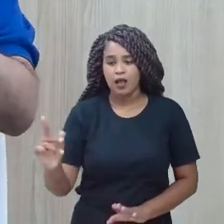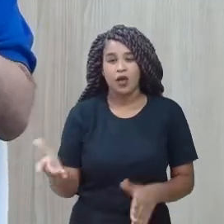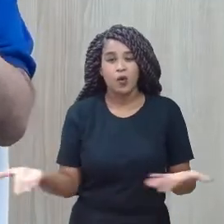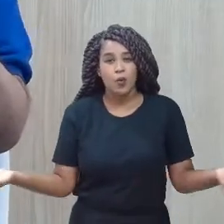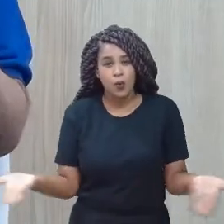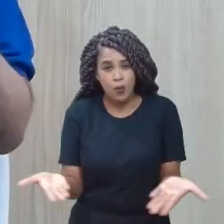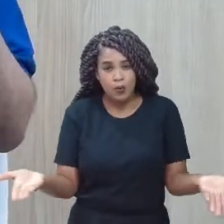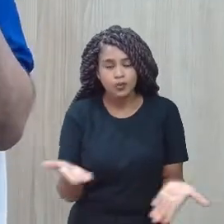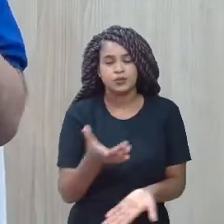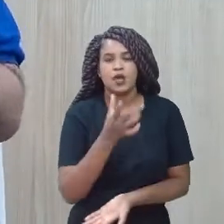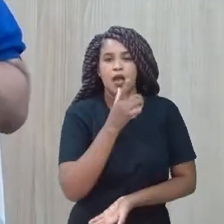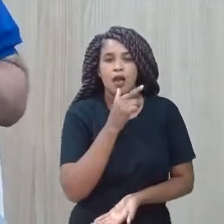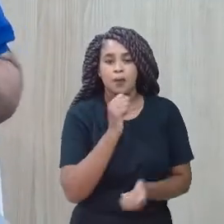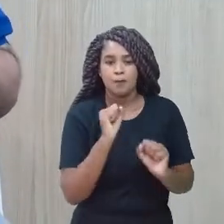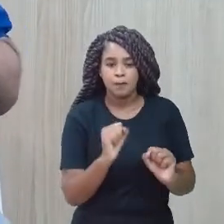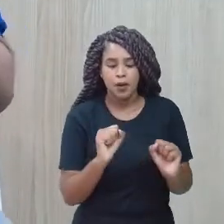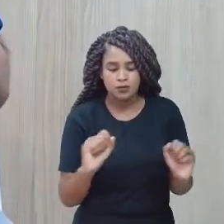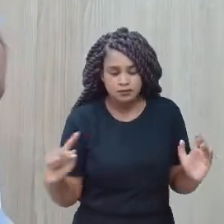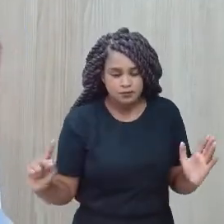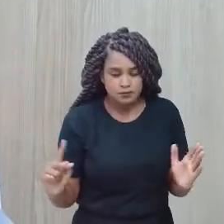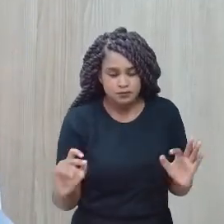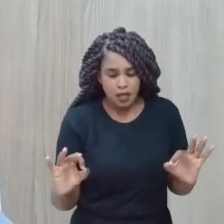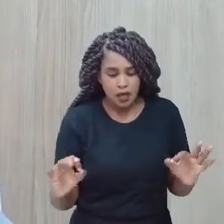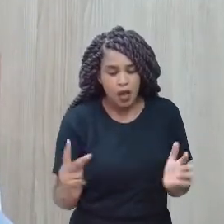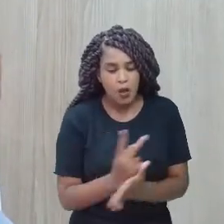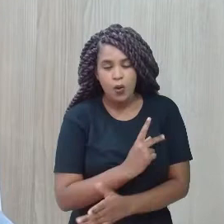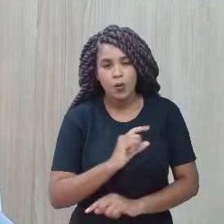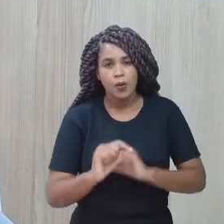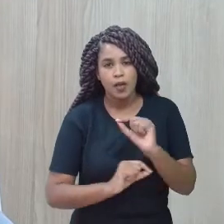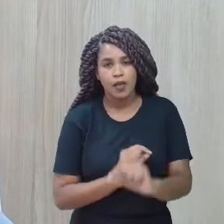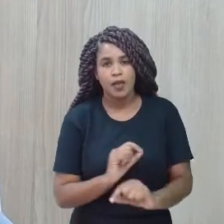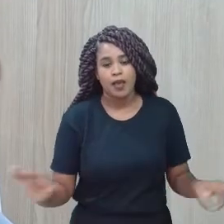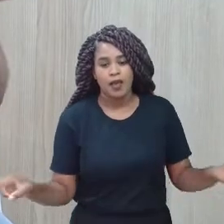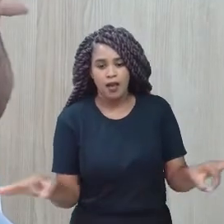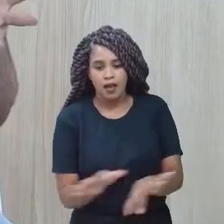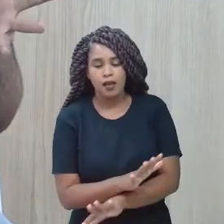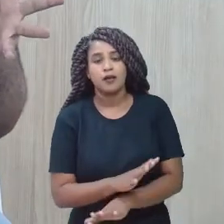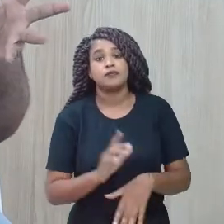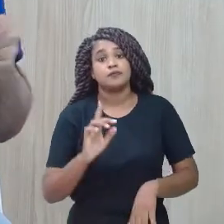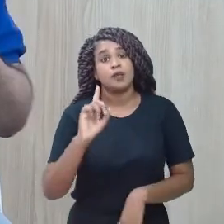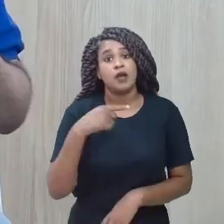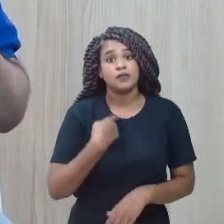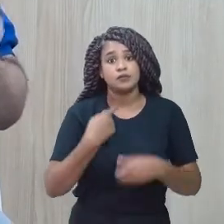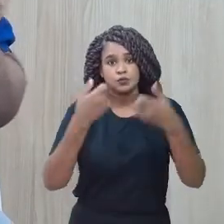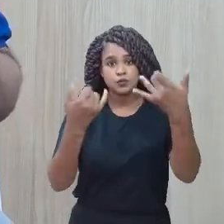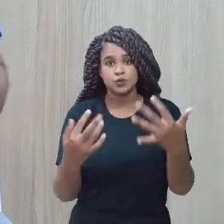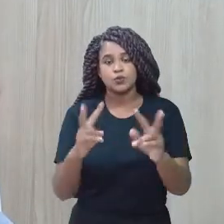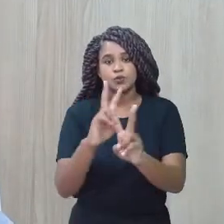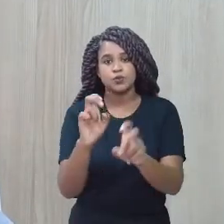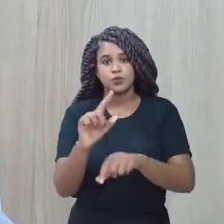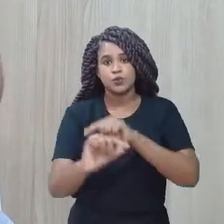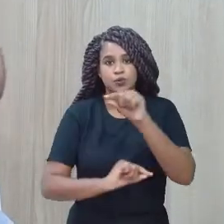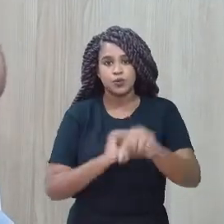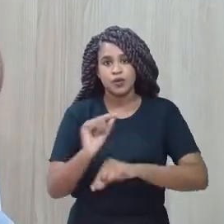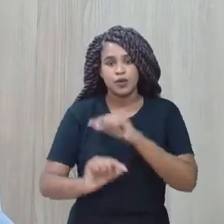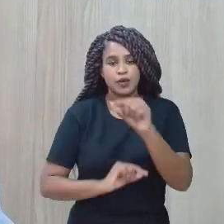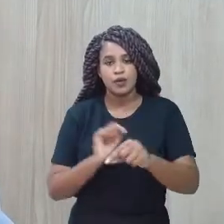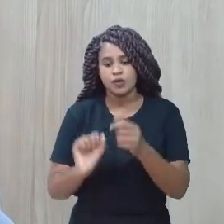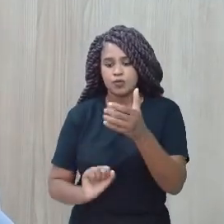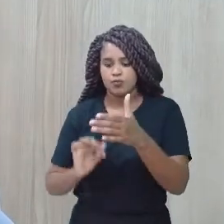até naquela questão das fontes de energias não renováveis e renováveis. A água se encontra onde?